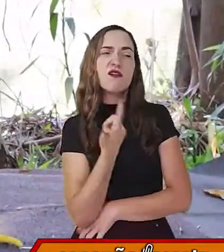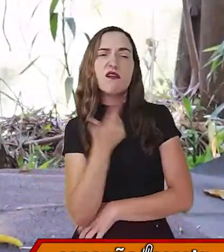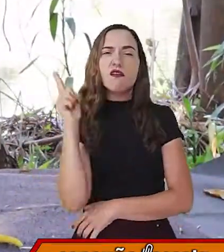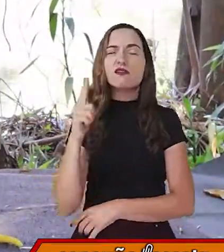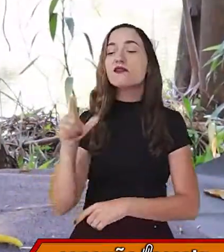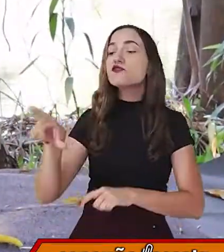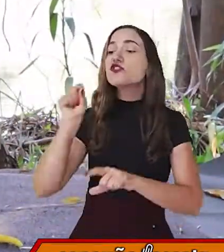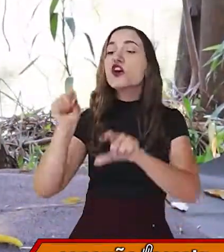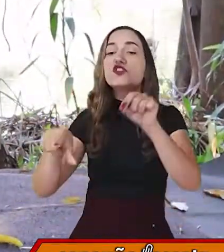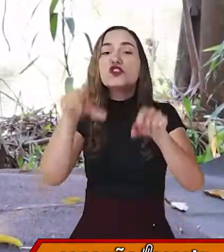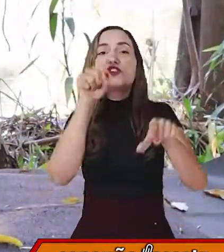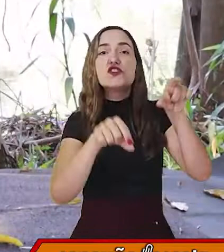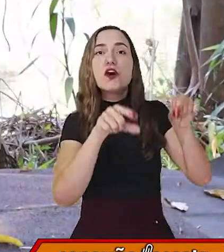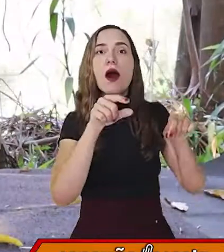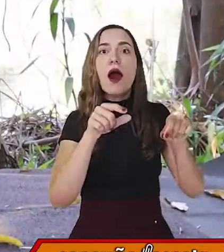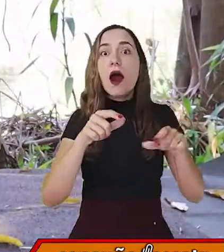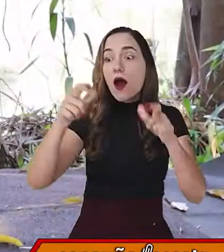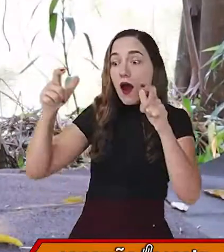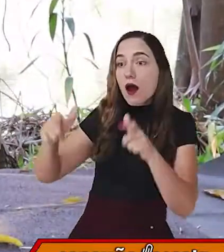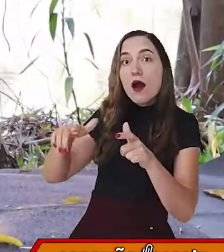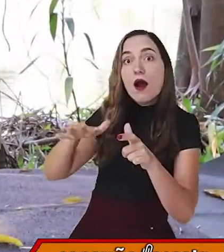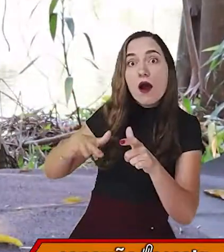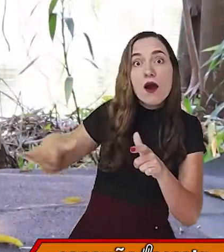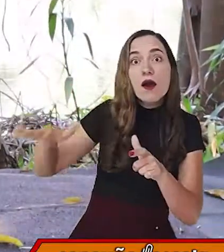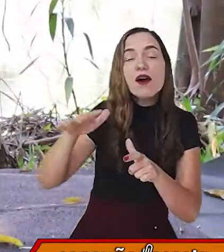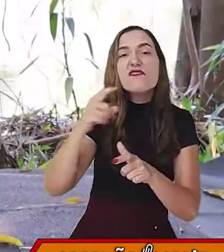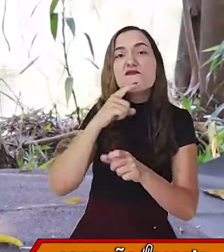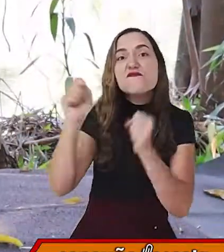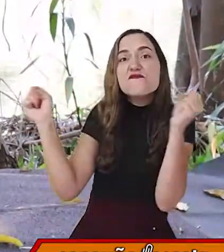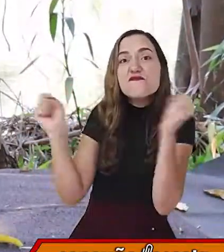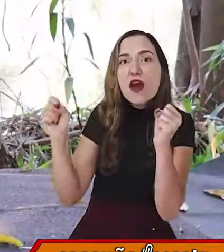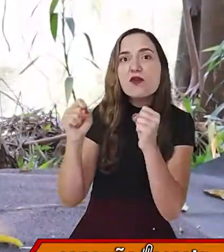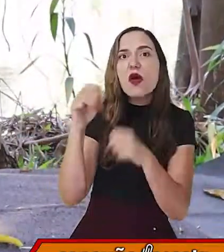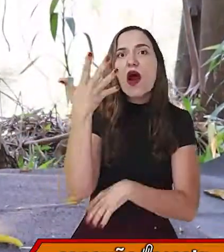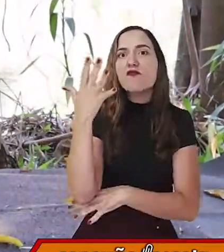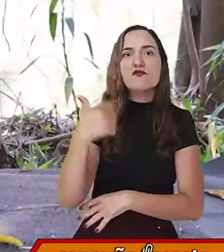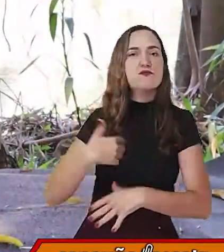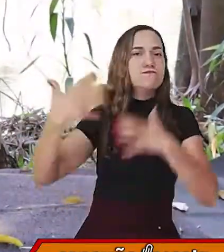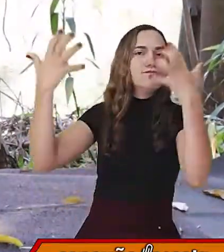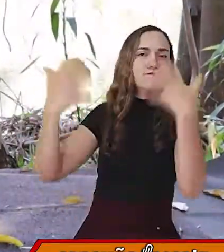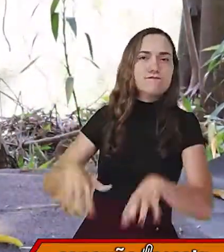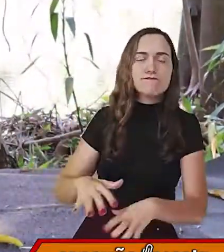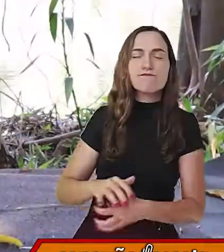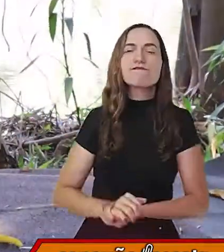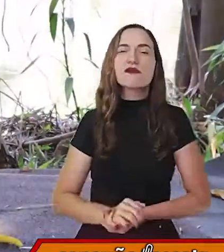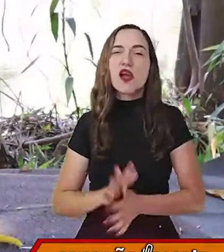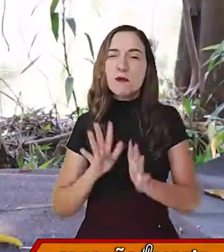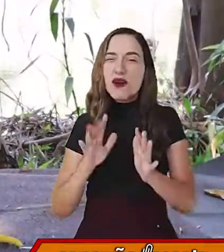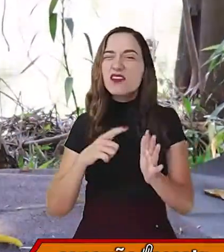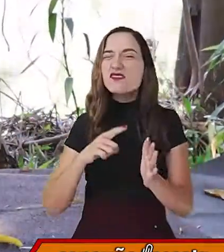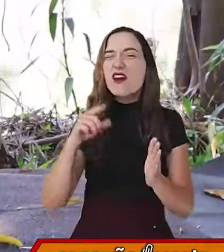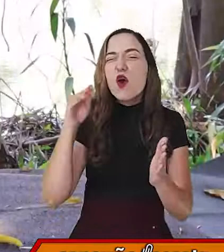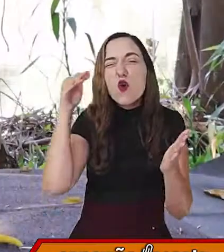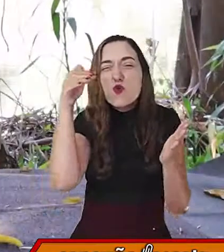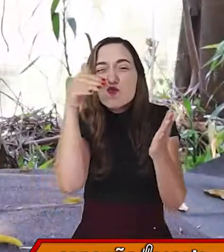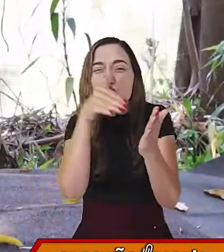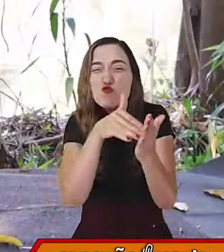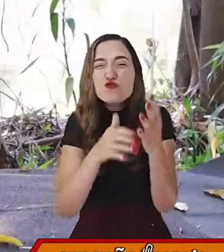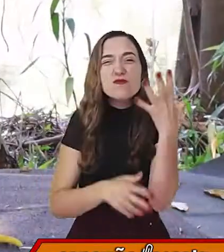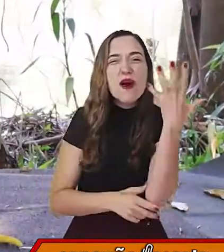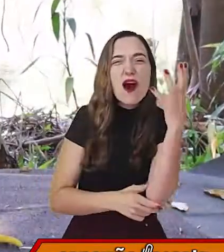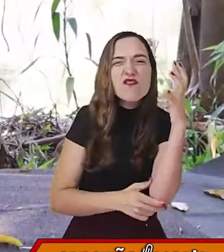queria, mas ninguém quis ficar no inverno. Até que lá no fundo, uma